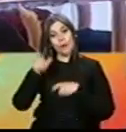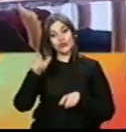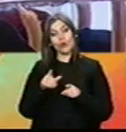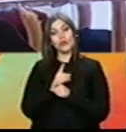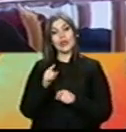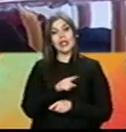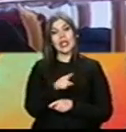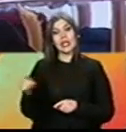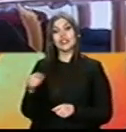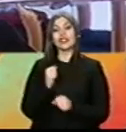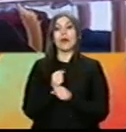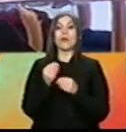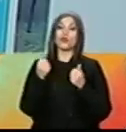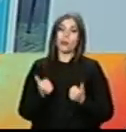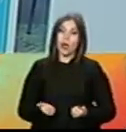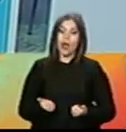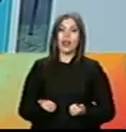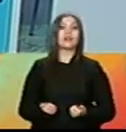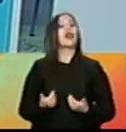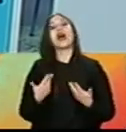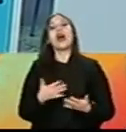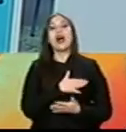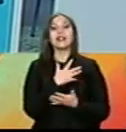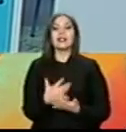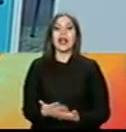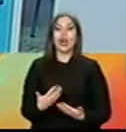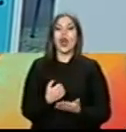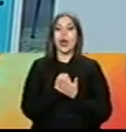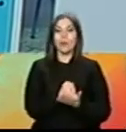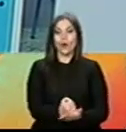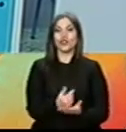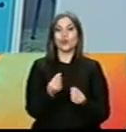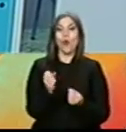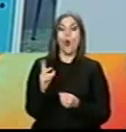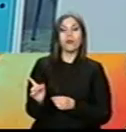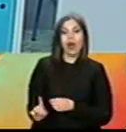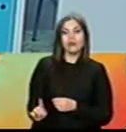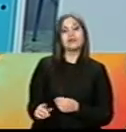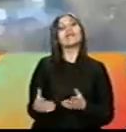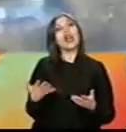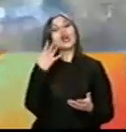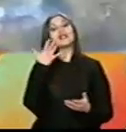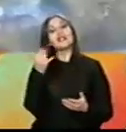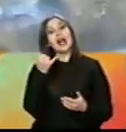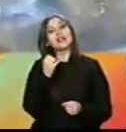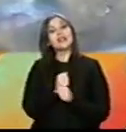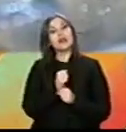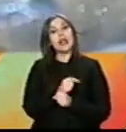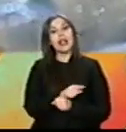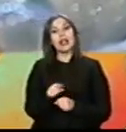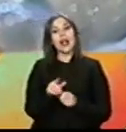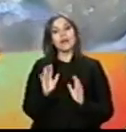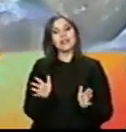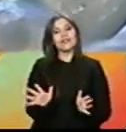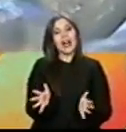fazem bastante coisas bem. Agora, e como é que estão as coisas encaminhadas em termos de apoio? Estamos a tentar a trabalhar nisso. Dar aqui um empurrãozinho.